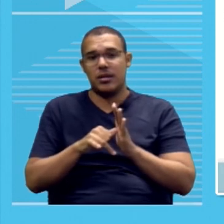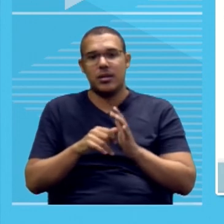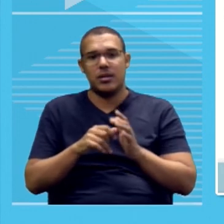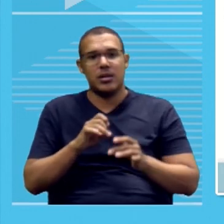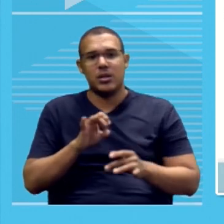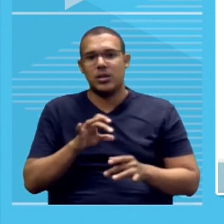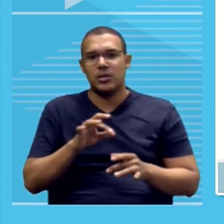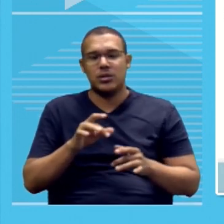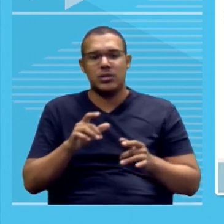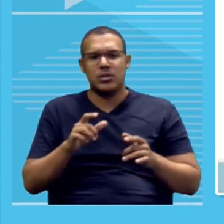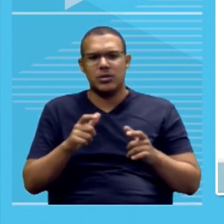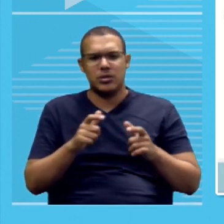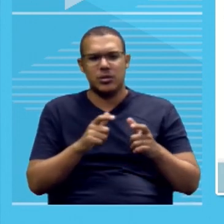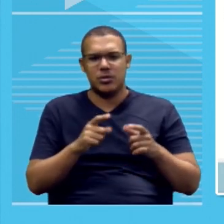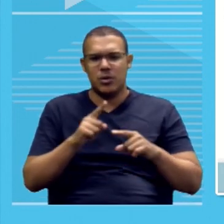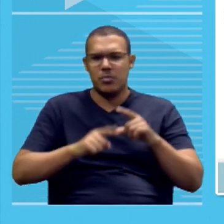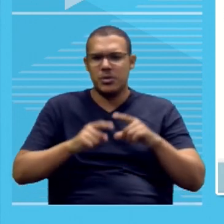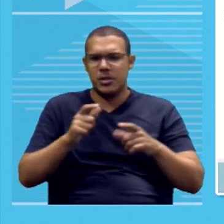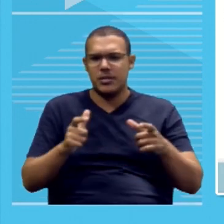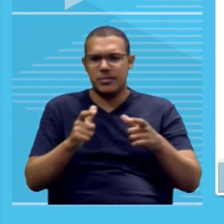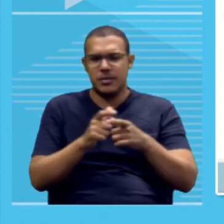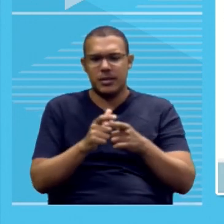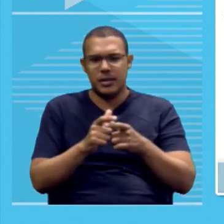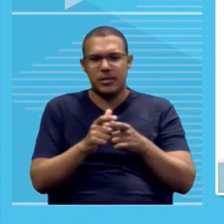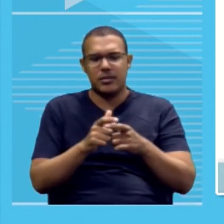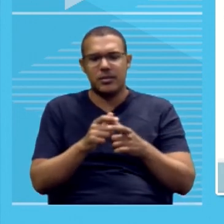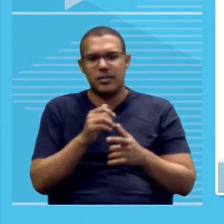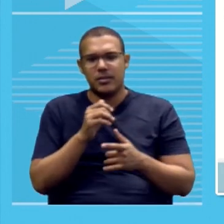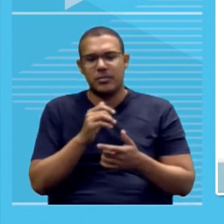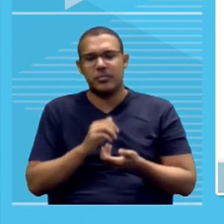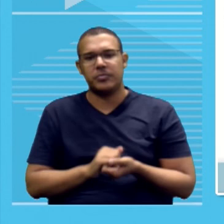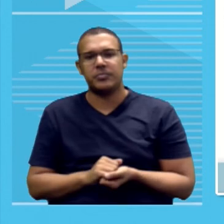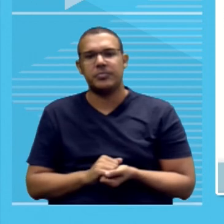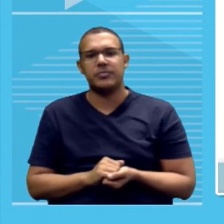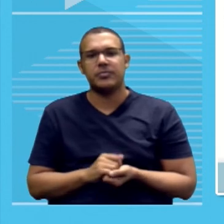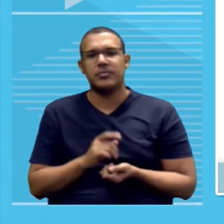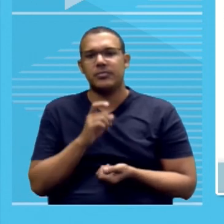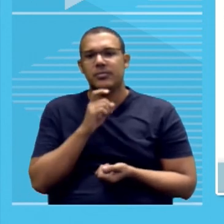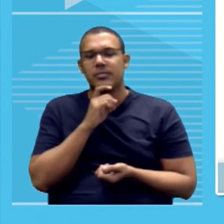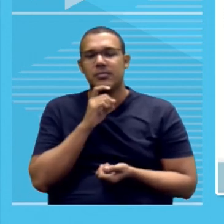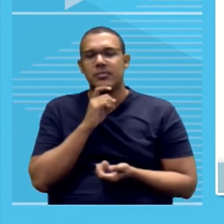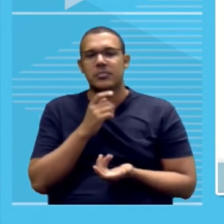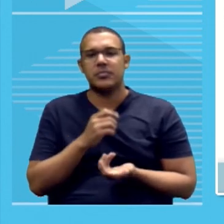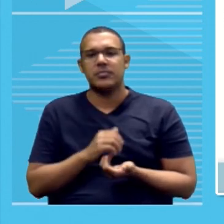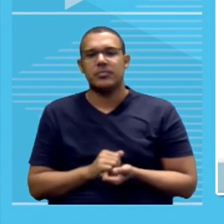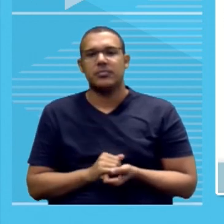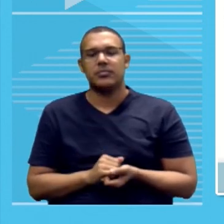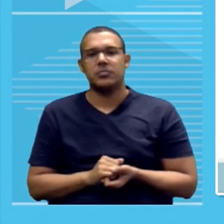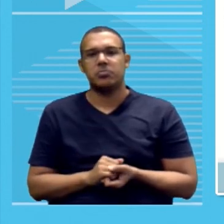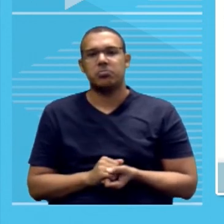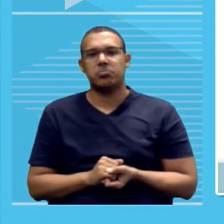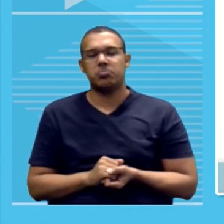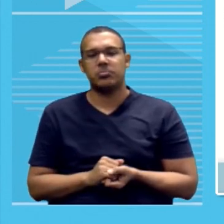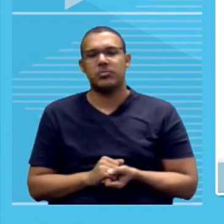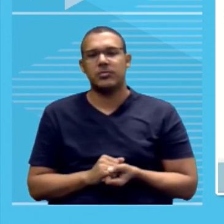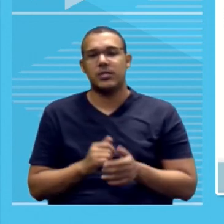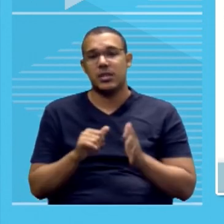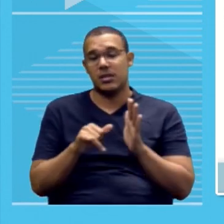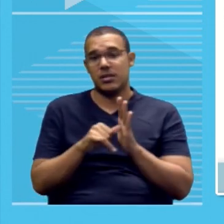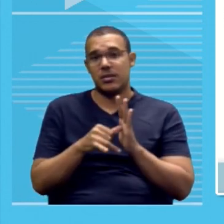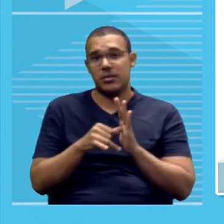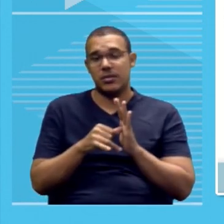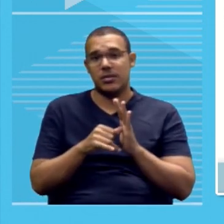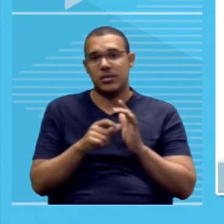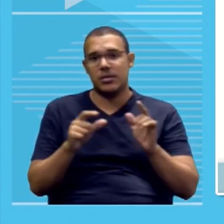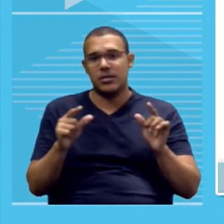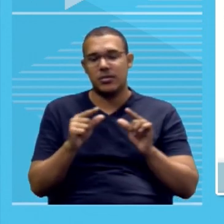litros reduzíveis. Então, tipo, uma geladeira, sei lá, de 300 litros. Geladeira boa. Então, aquele motor, ele só esfria